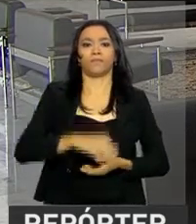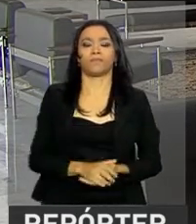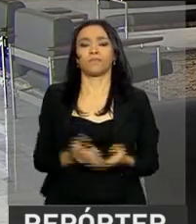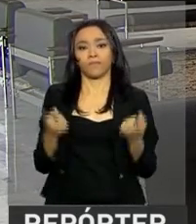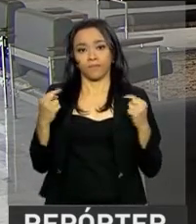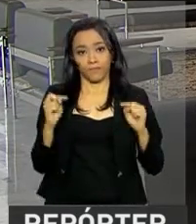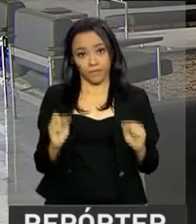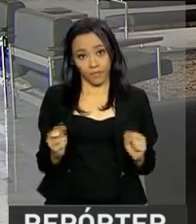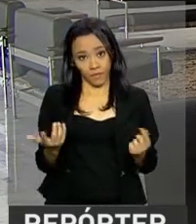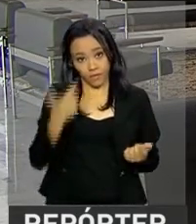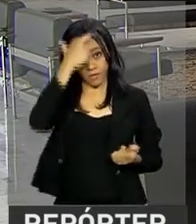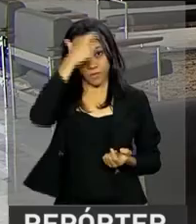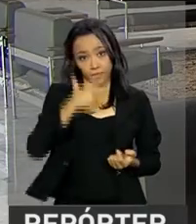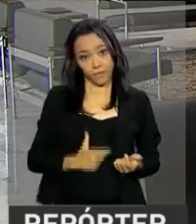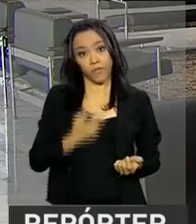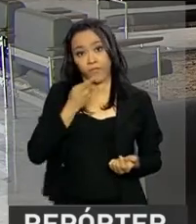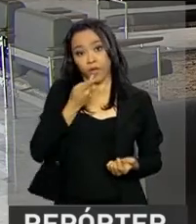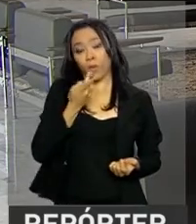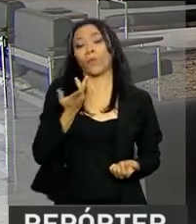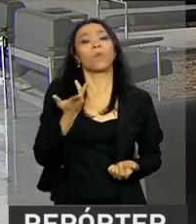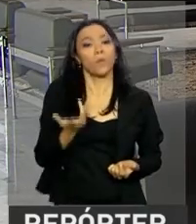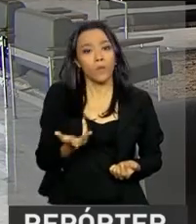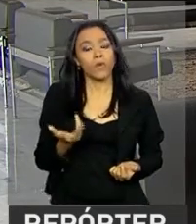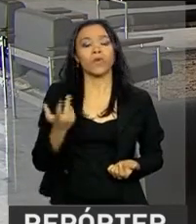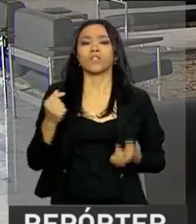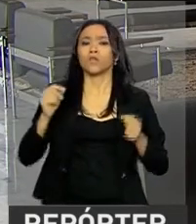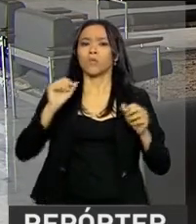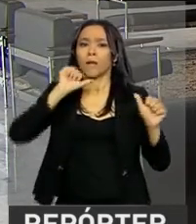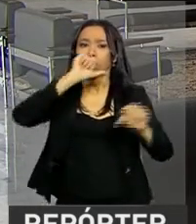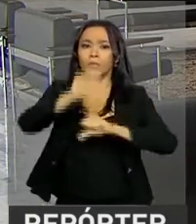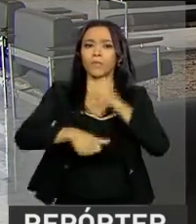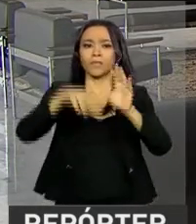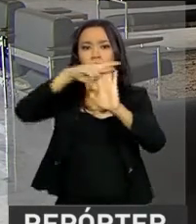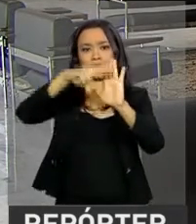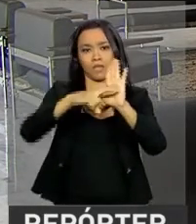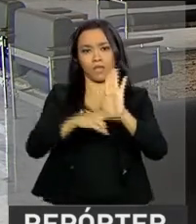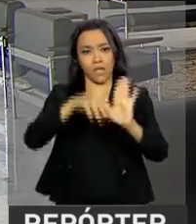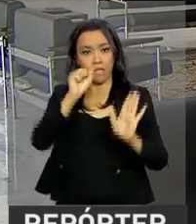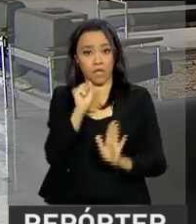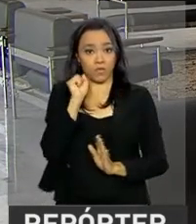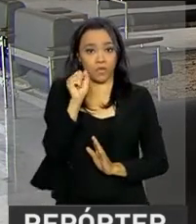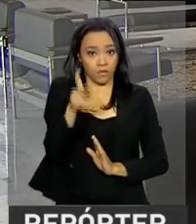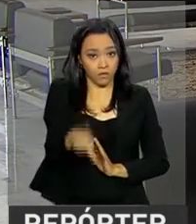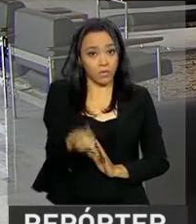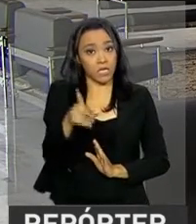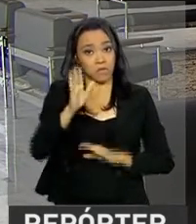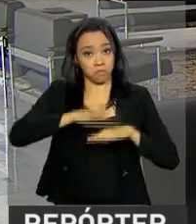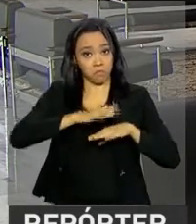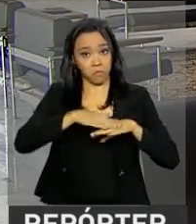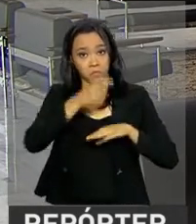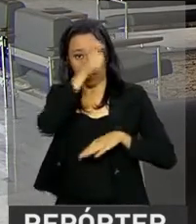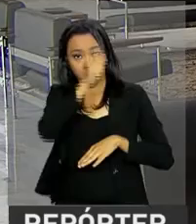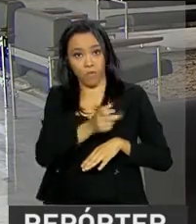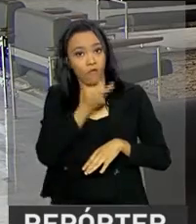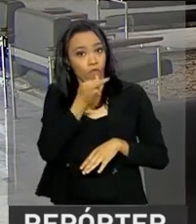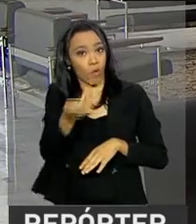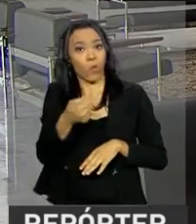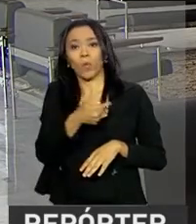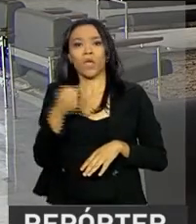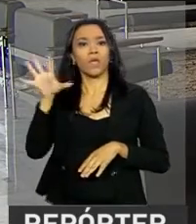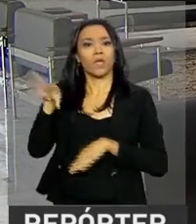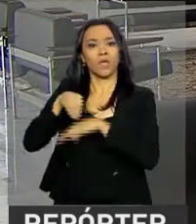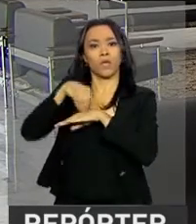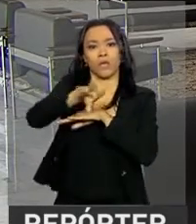o porta voz da presidência da república também falou sobre a reforma da previdência social segundo ele o presidente michel temer deve